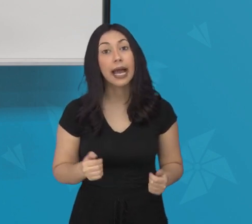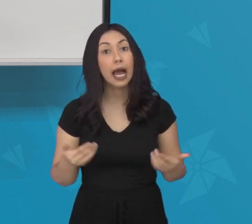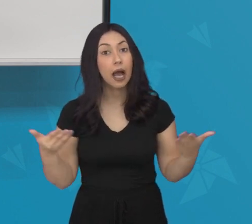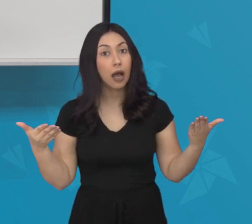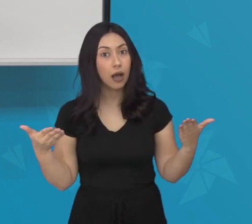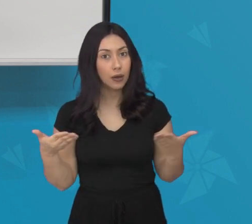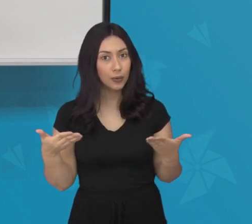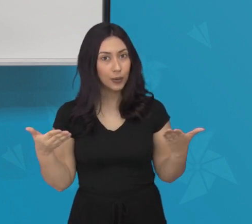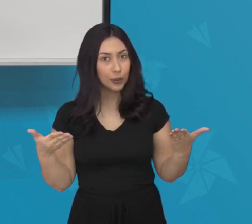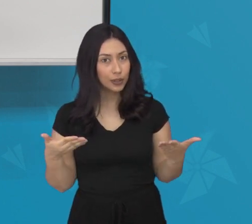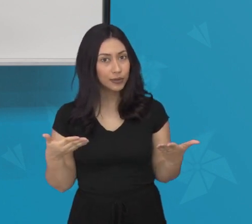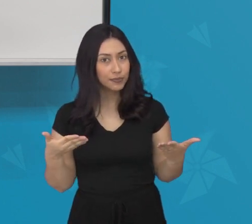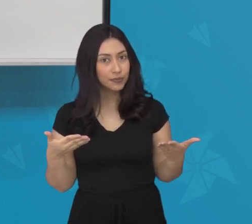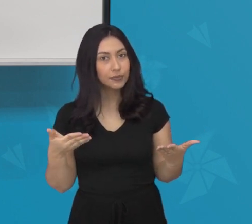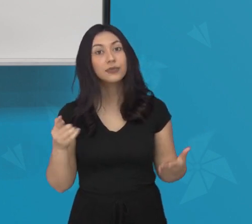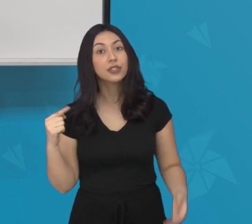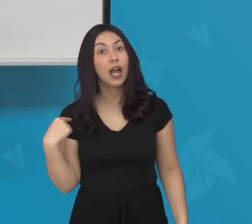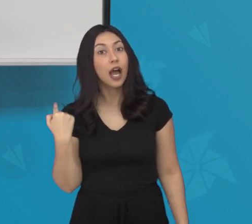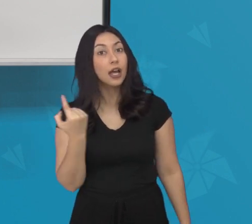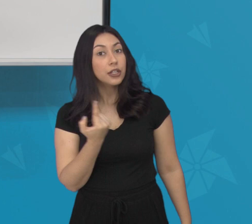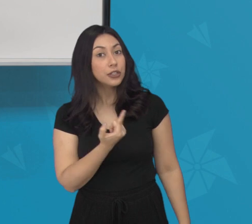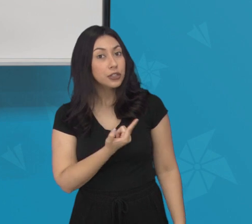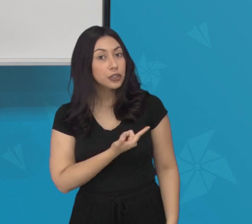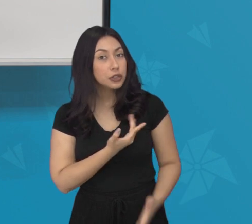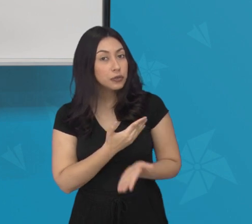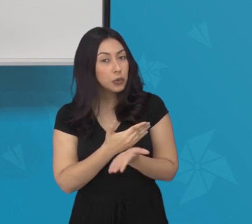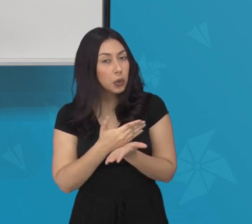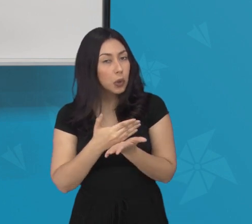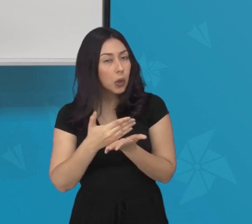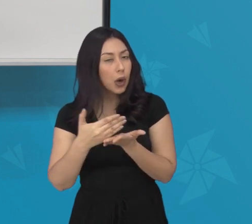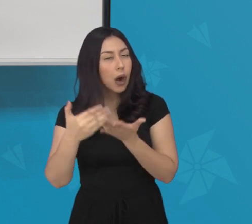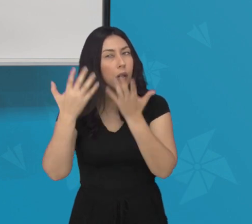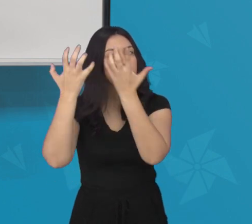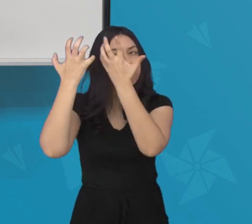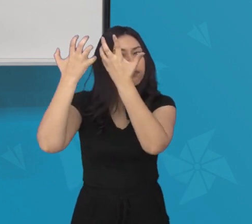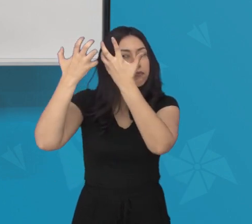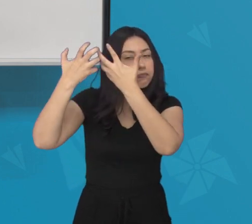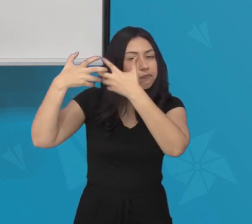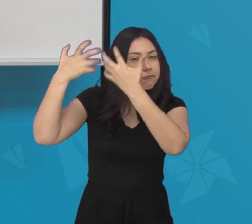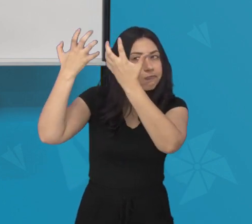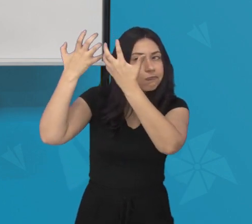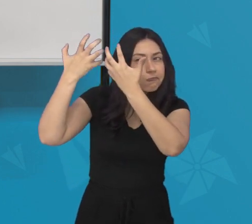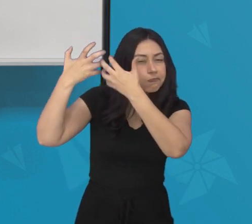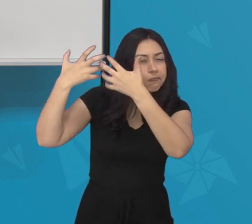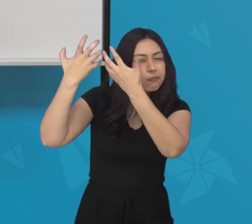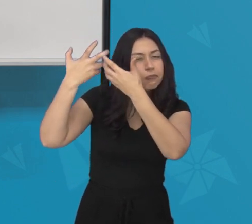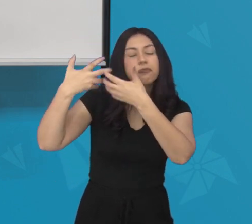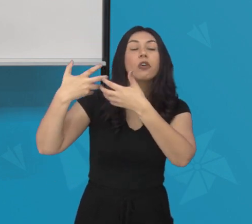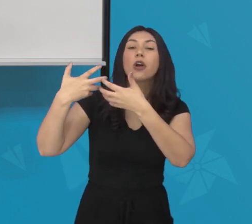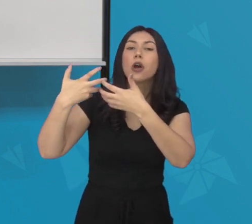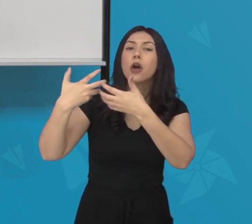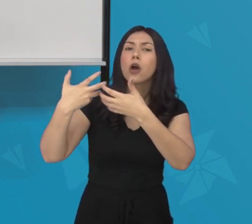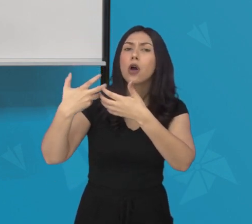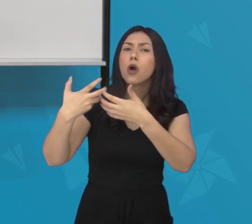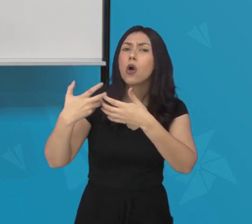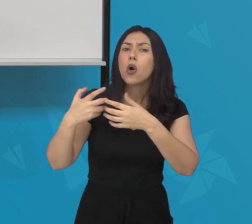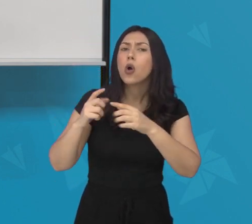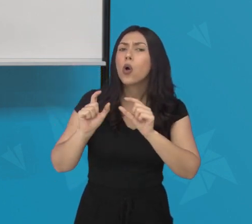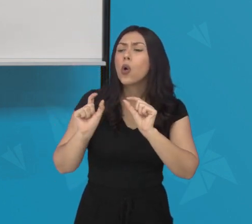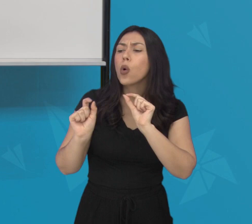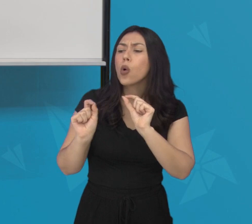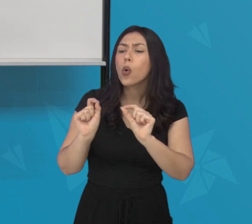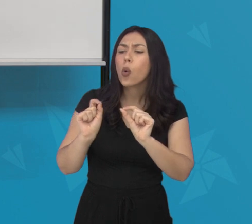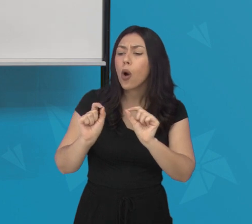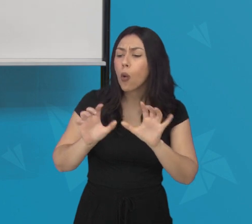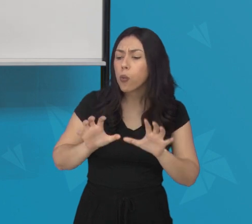agora, a gente vai construir os raciocínios, construir a forma de pensar sobre as forças, como